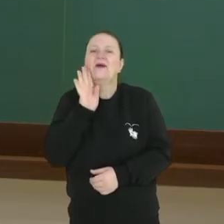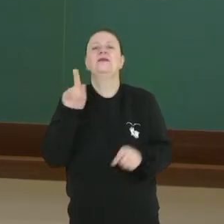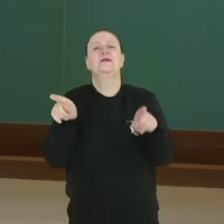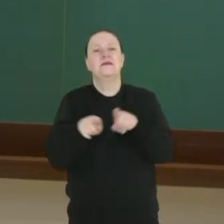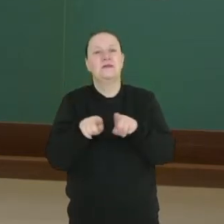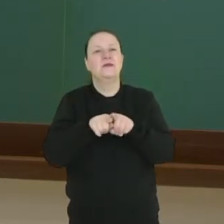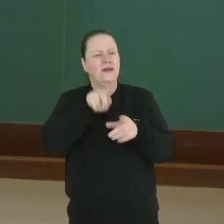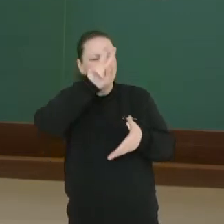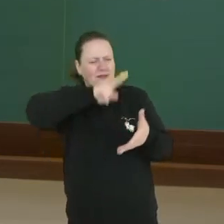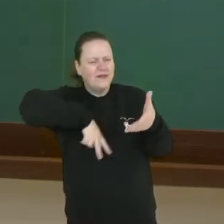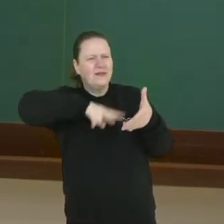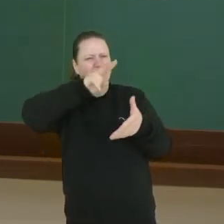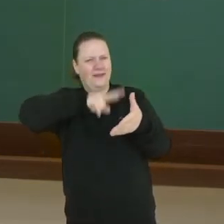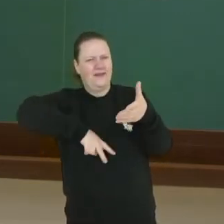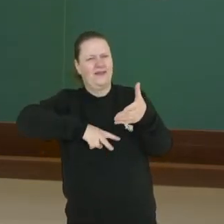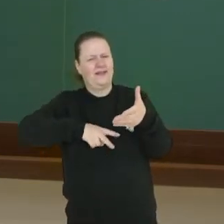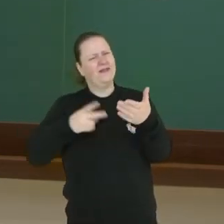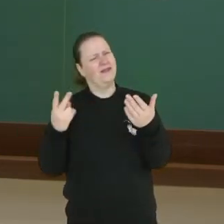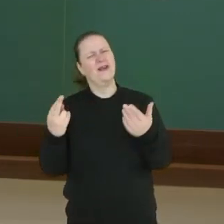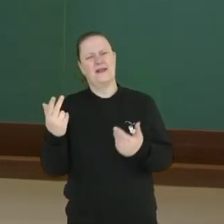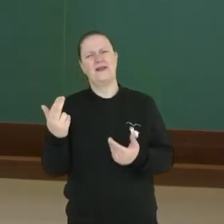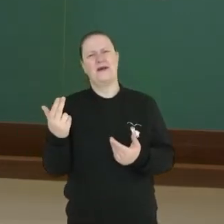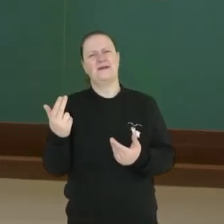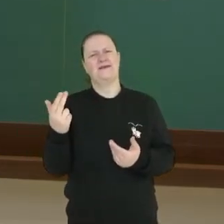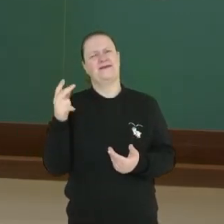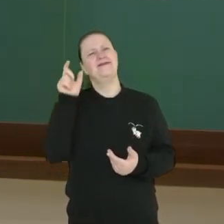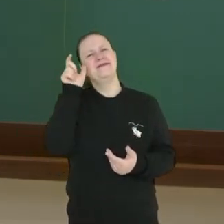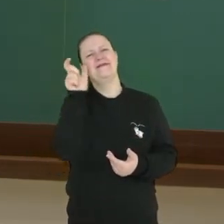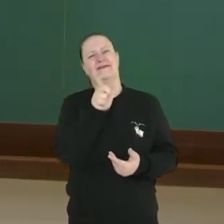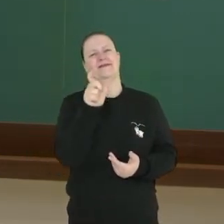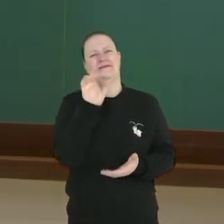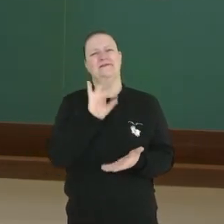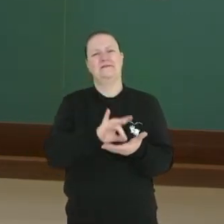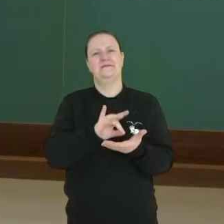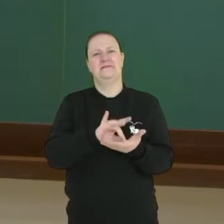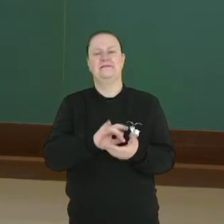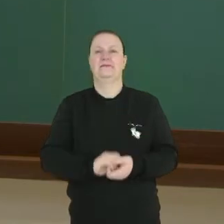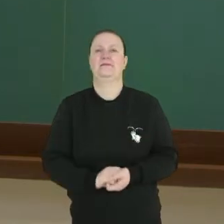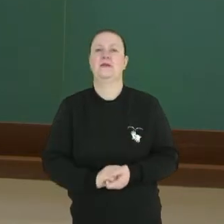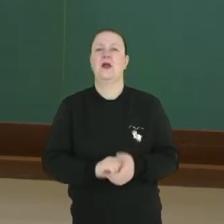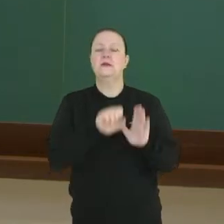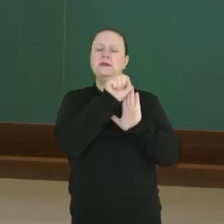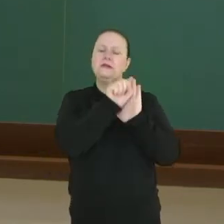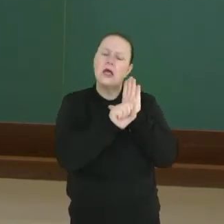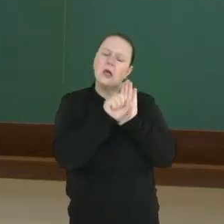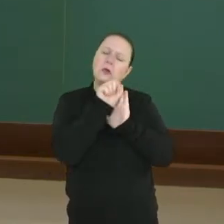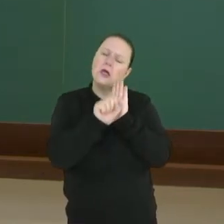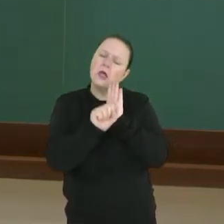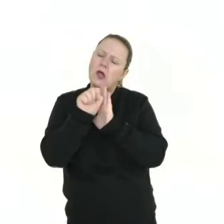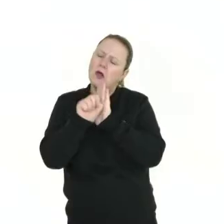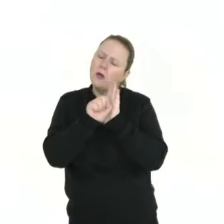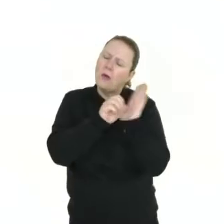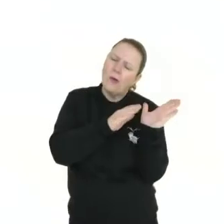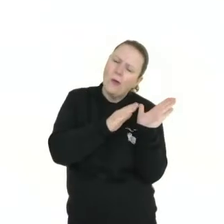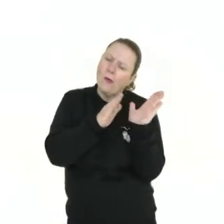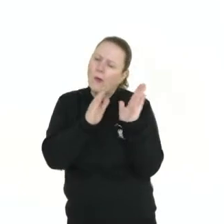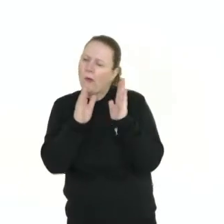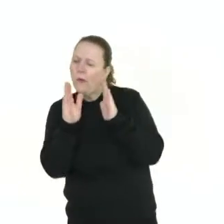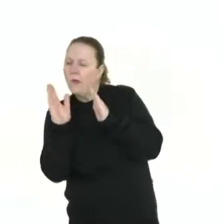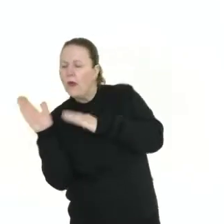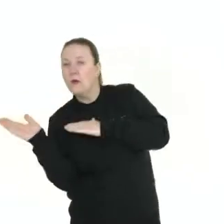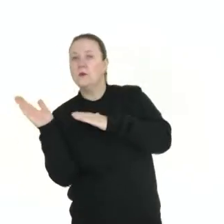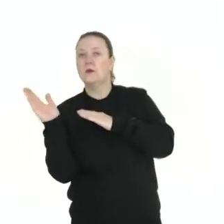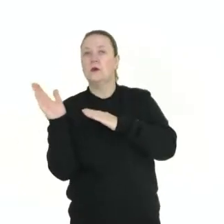bem interessante, né? Então, durante muitos séculos, as histórias foram sendo transmitidas apenas oralmente, de geração